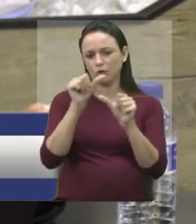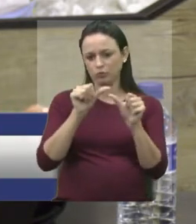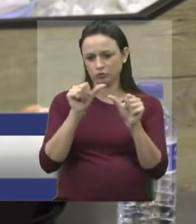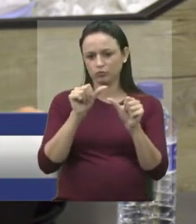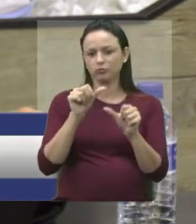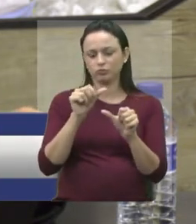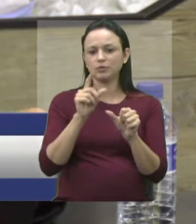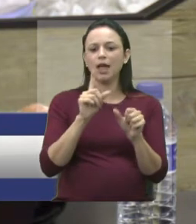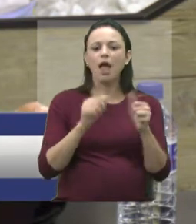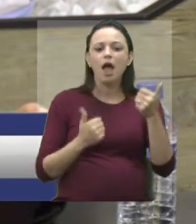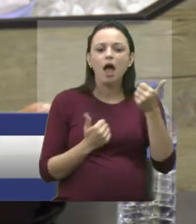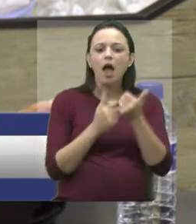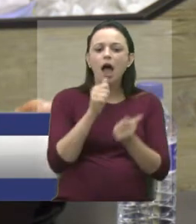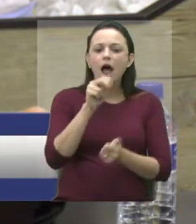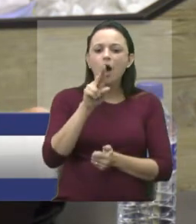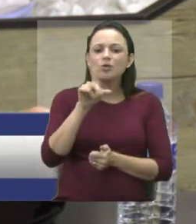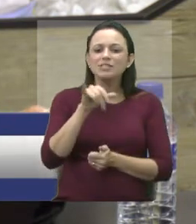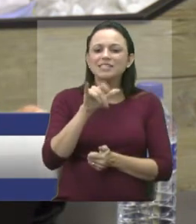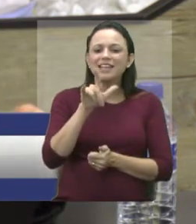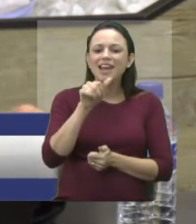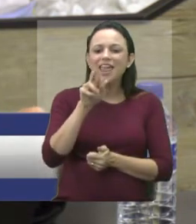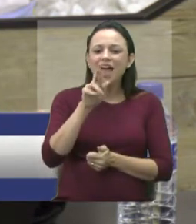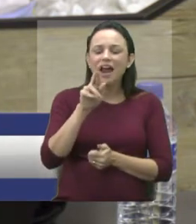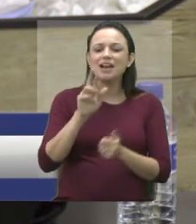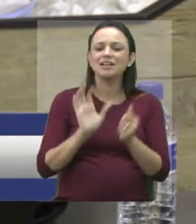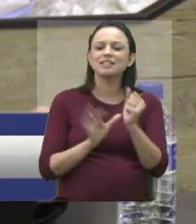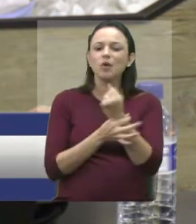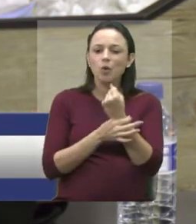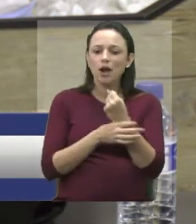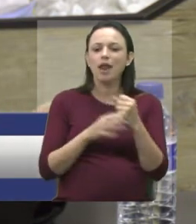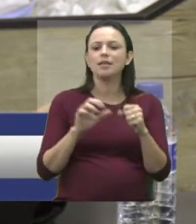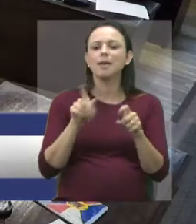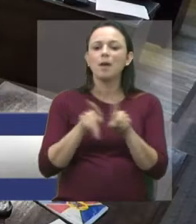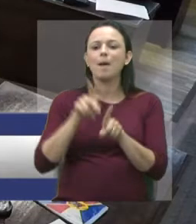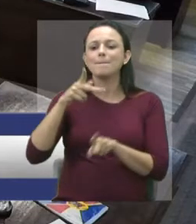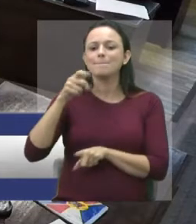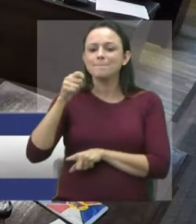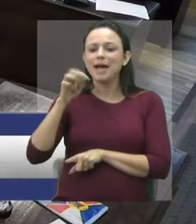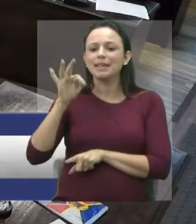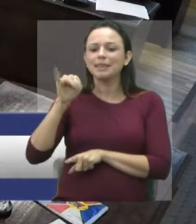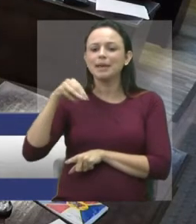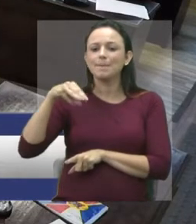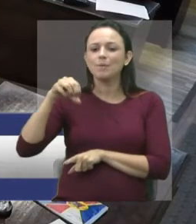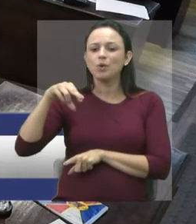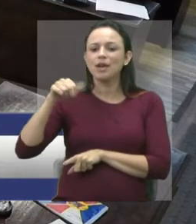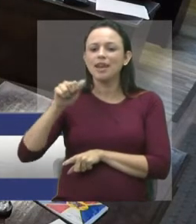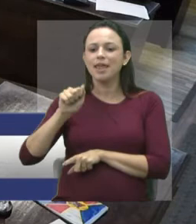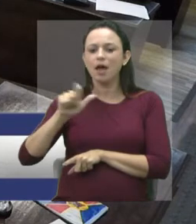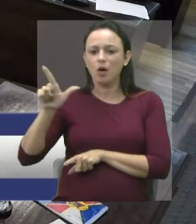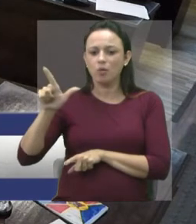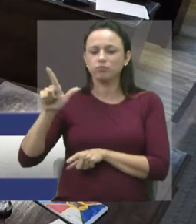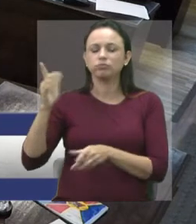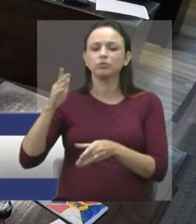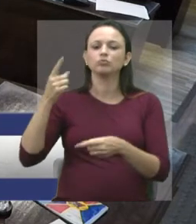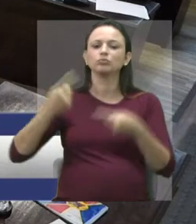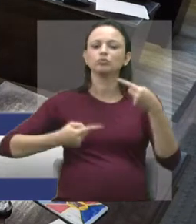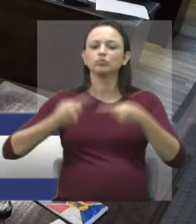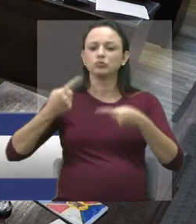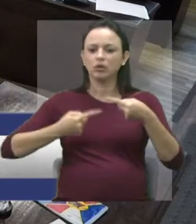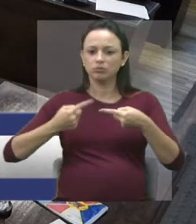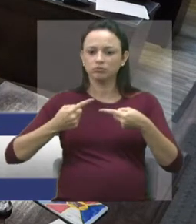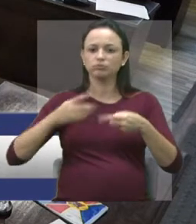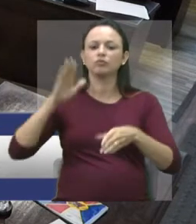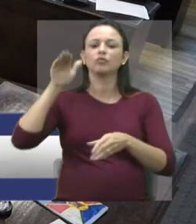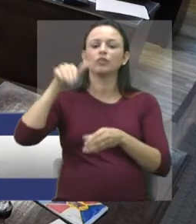de segurança a segurança patrimonial. Está em discussão referido o processo. Em